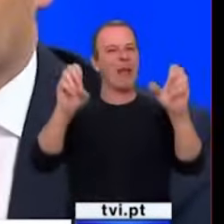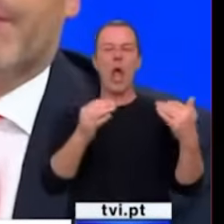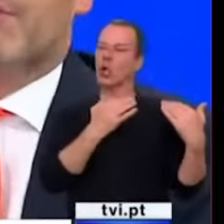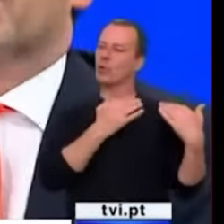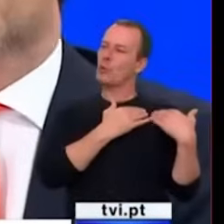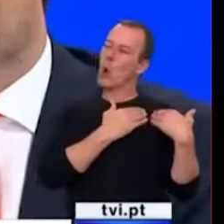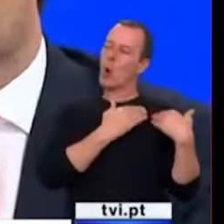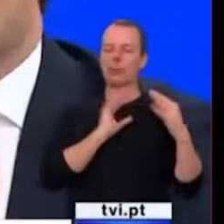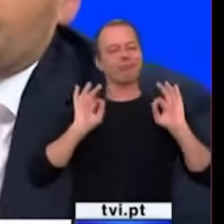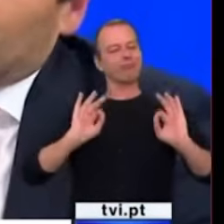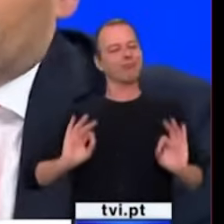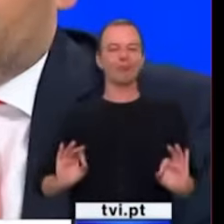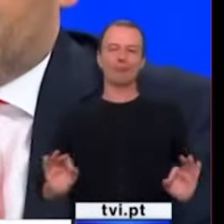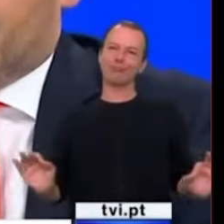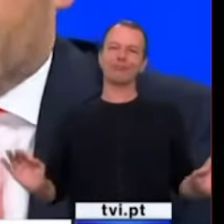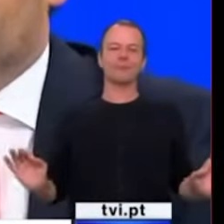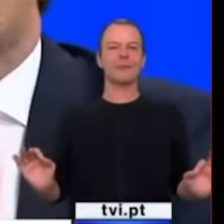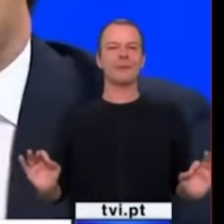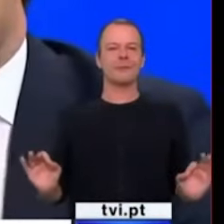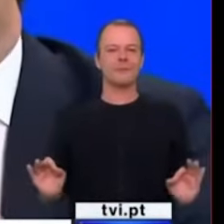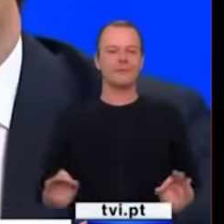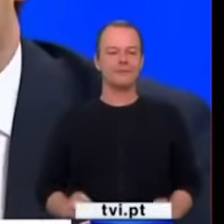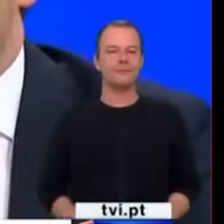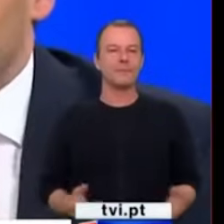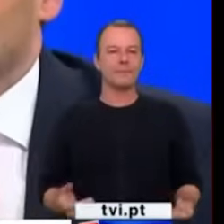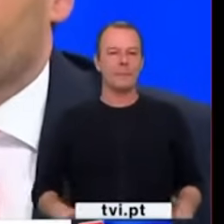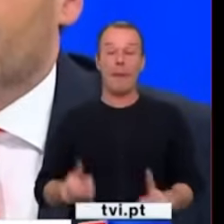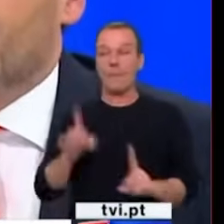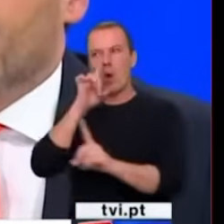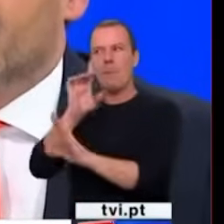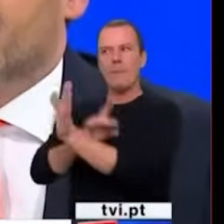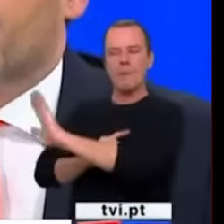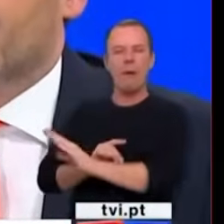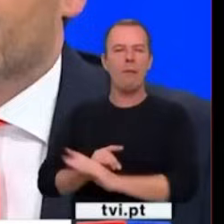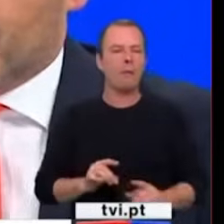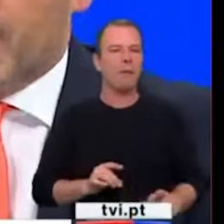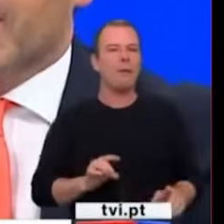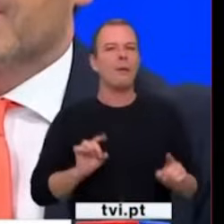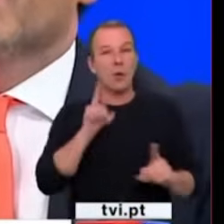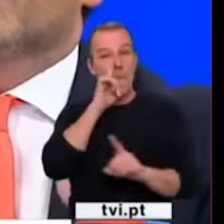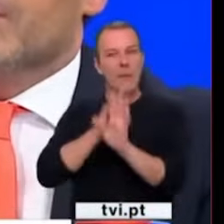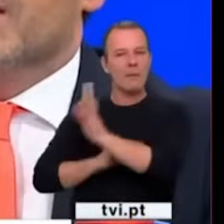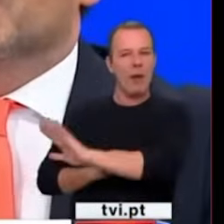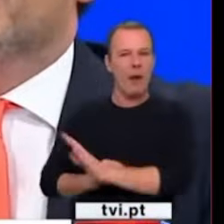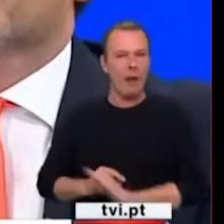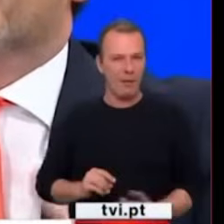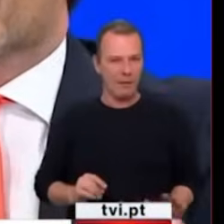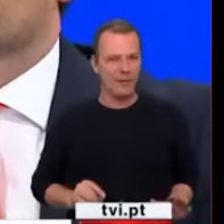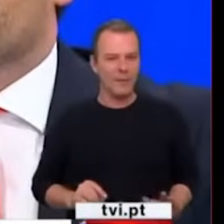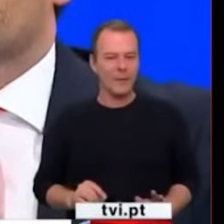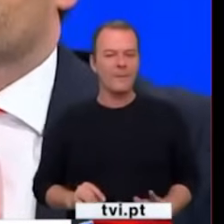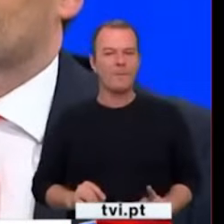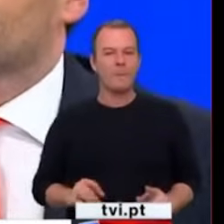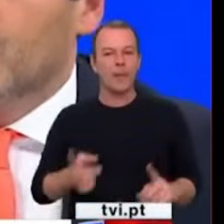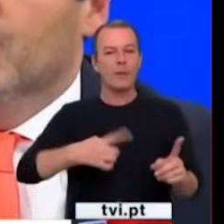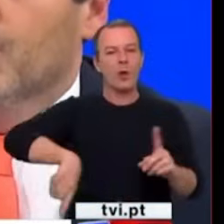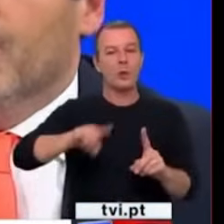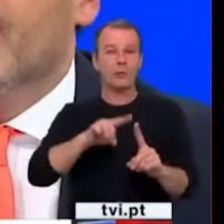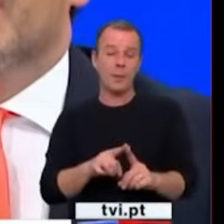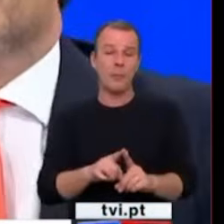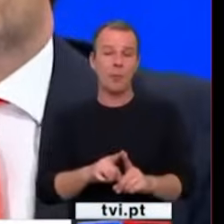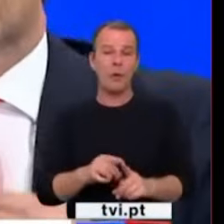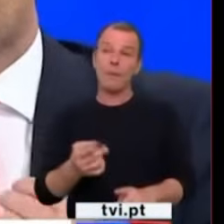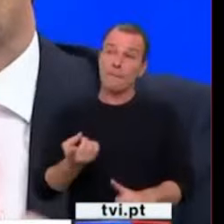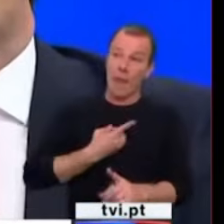fons deix lá falar ag sen não fica difícil n reconhece que J pagamos uma indenização por sua